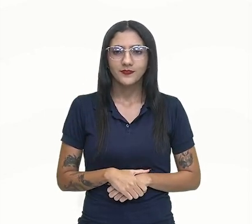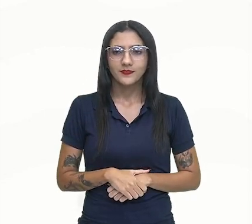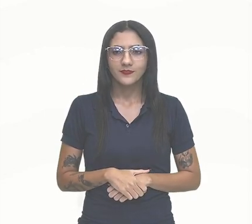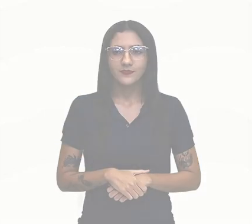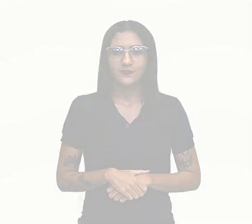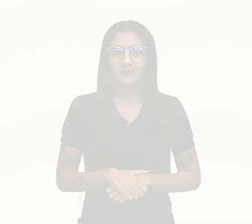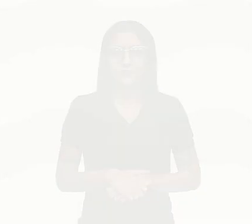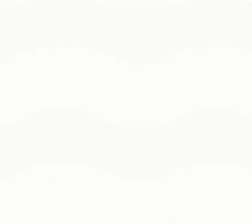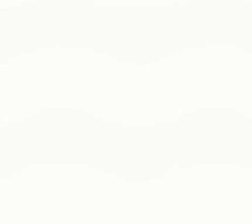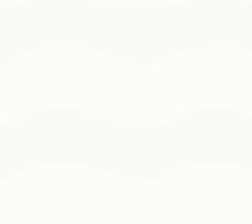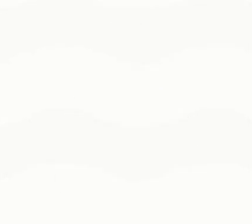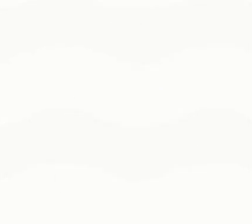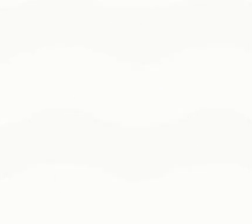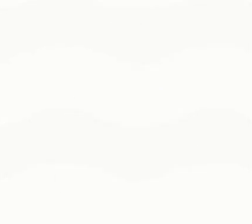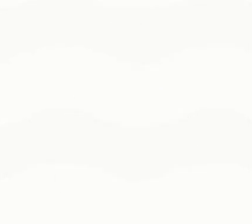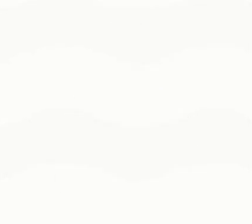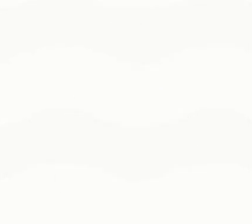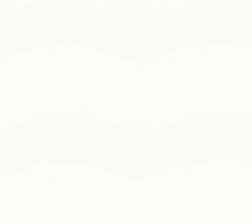Ou seja,